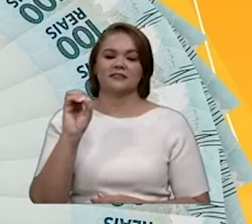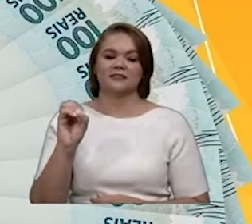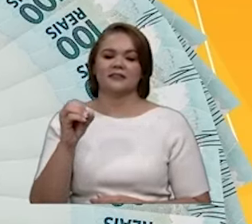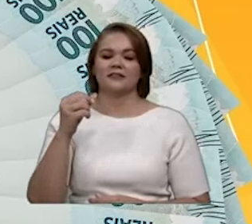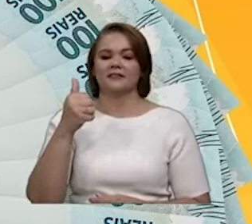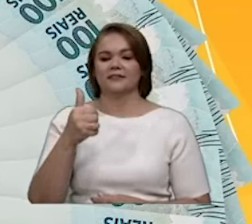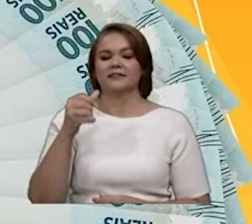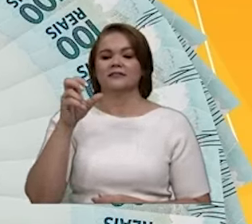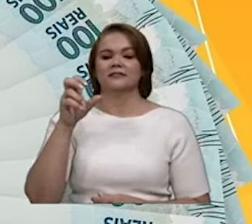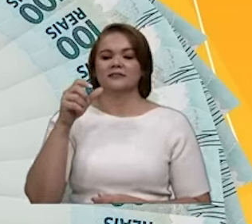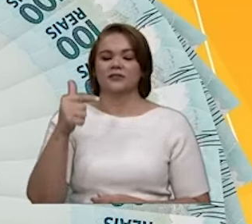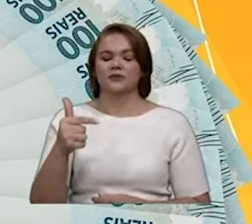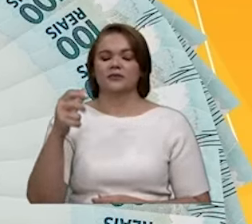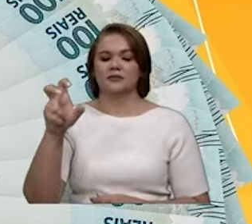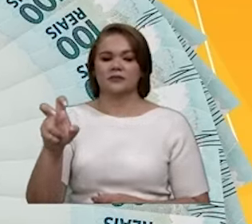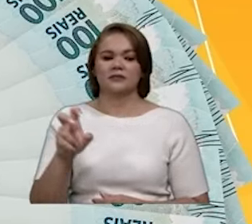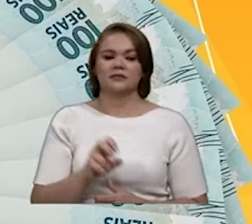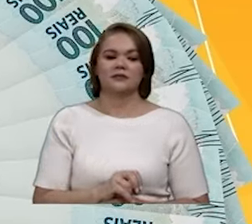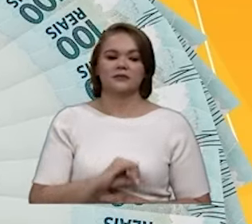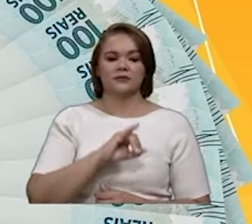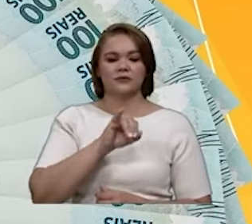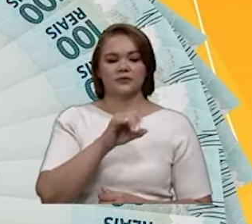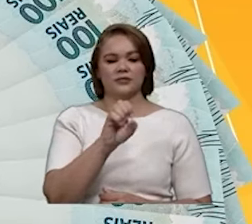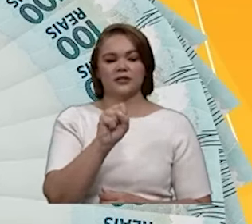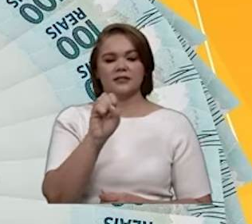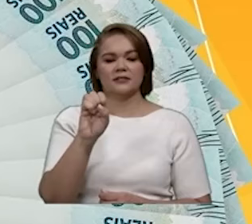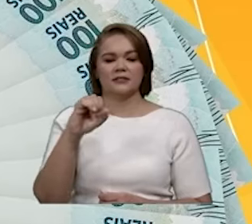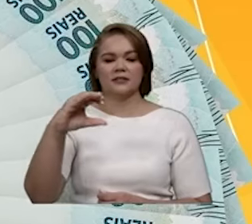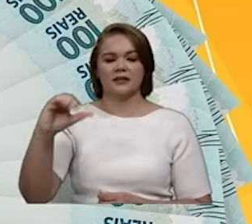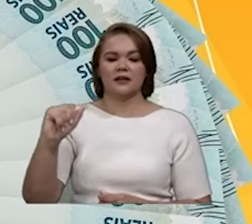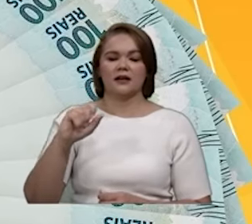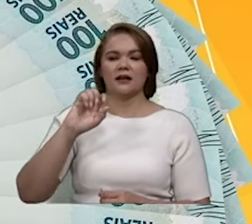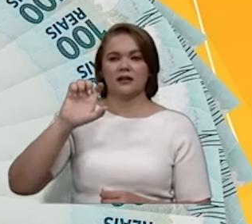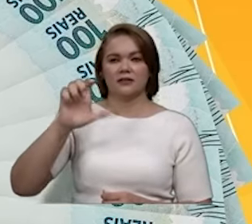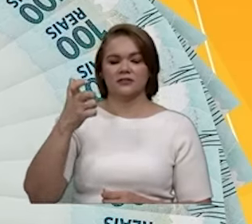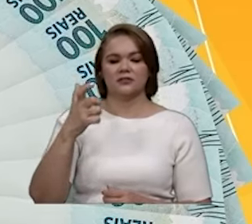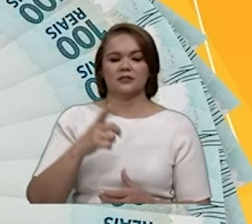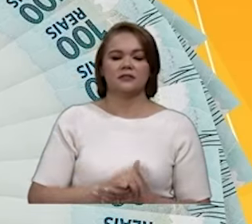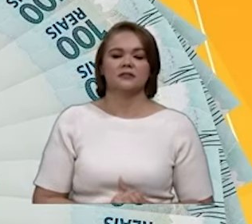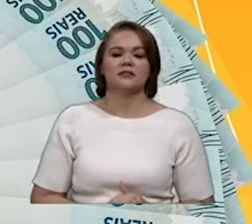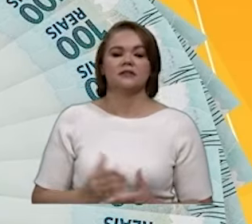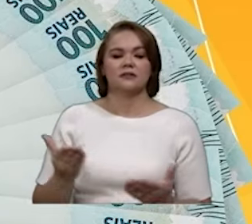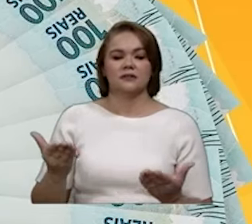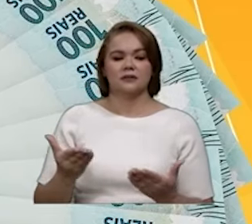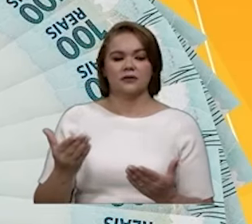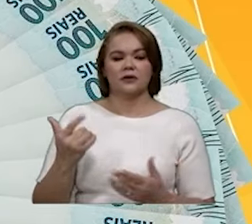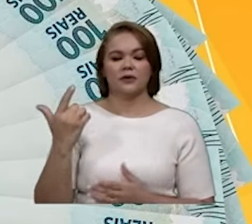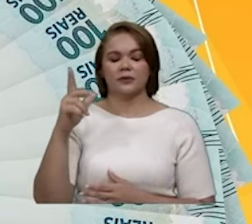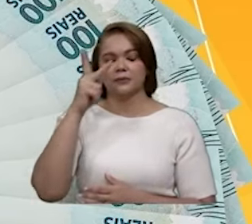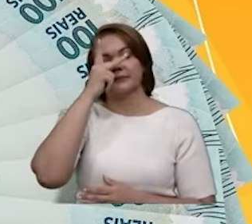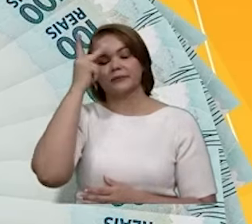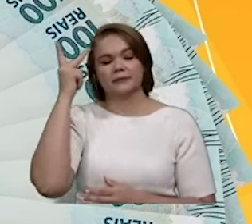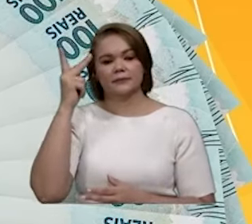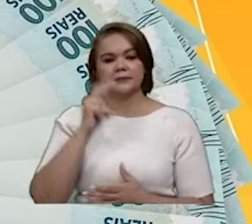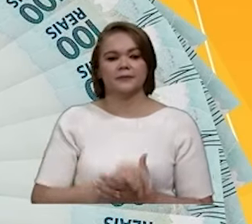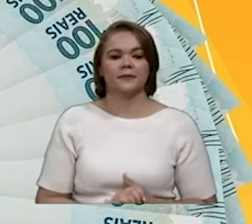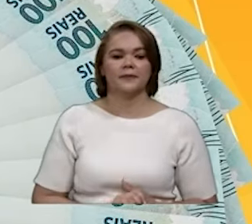250-0150-0125. A Jéssica em Estância, Regional Estância. E agora, gente, olha só, vamos lá.